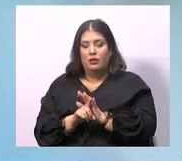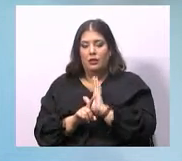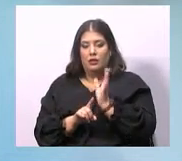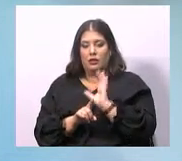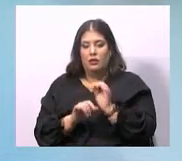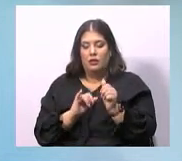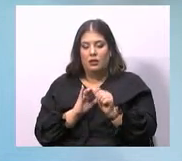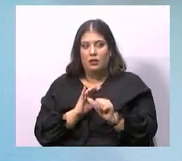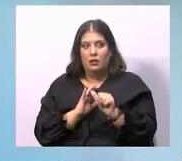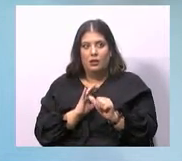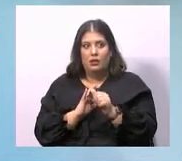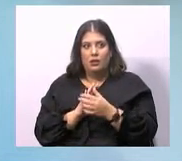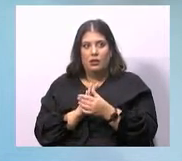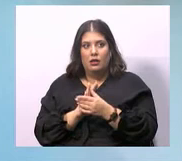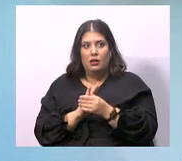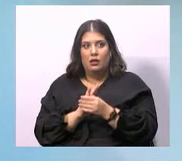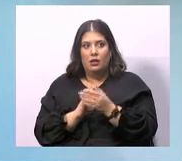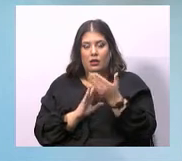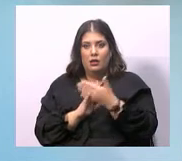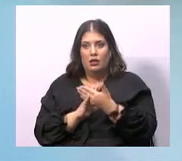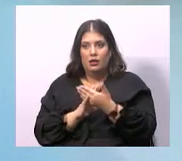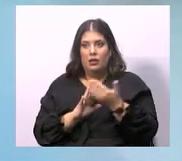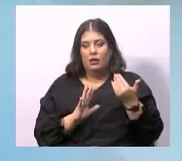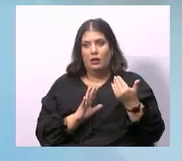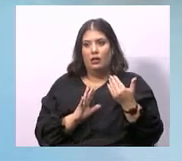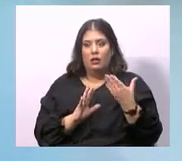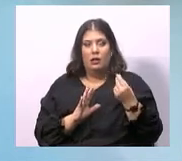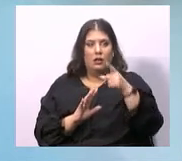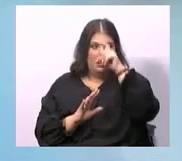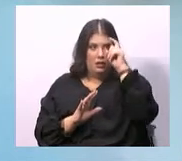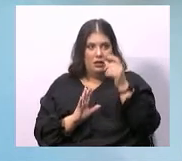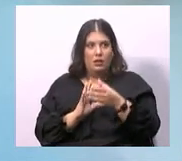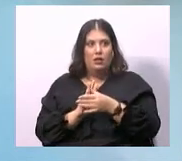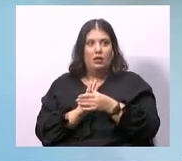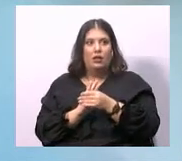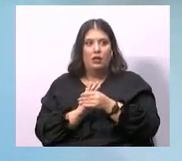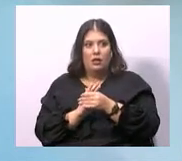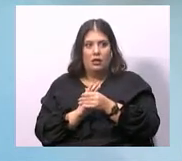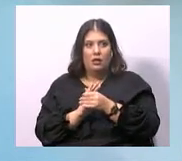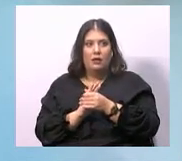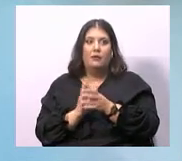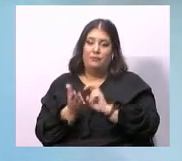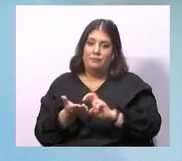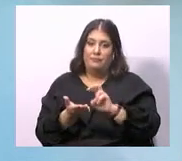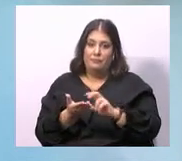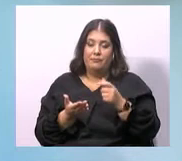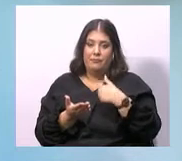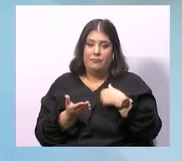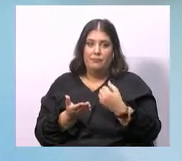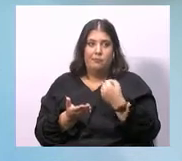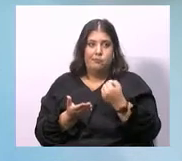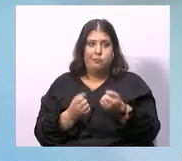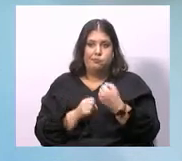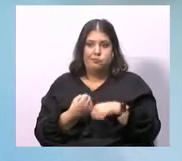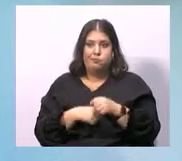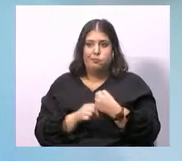mas para me descolar os dedos. Eu acho que agora tenho dificuldade a andar porque tenho os dedos descolados. E nem sequer os mexo.